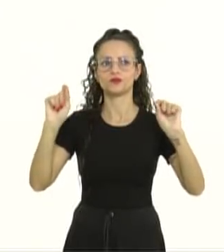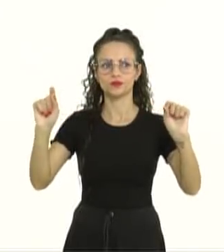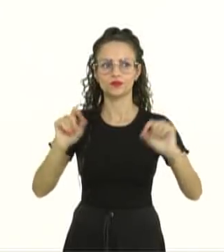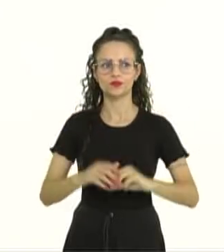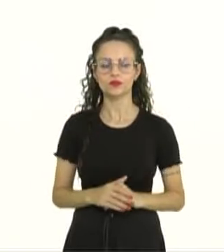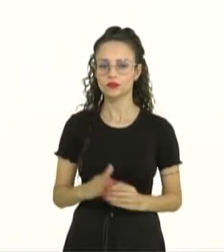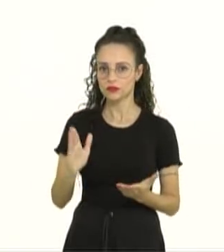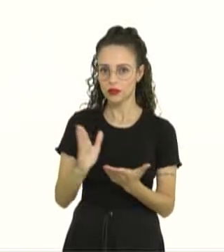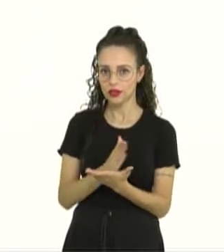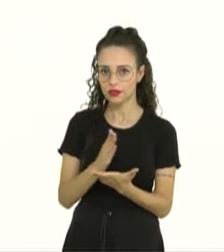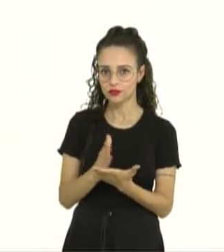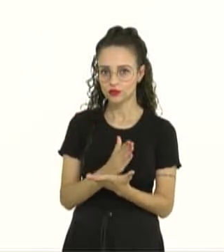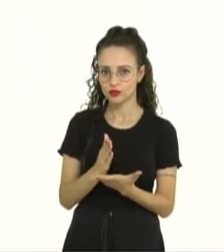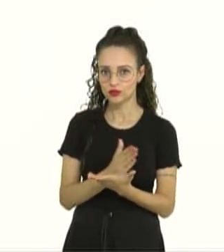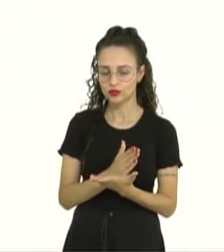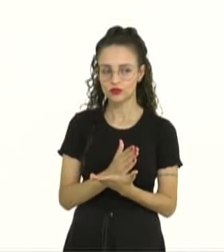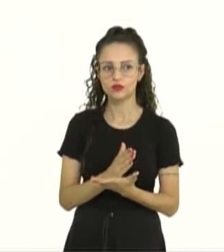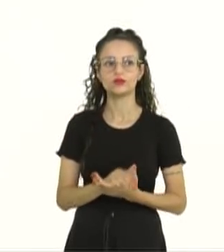Professor, o livro?